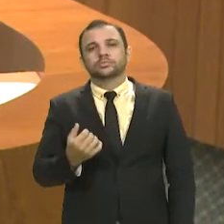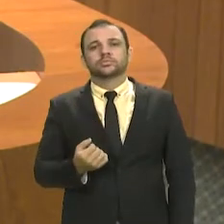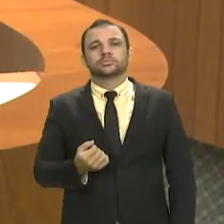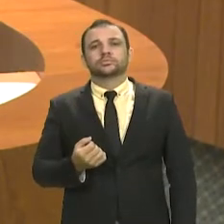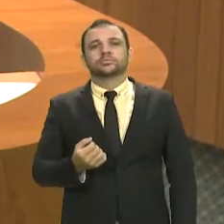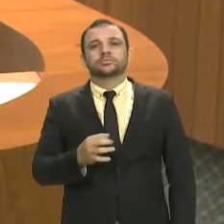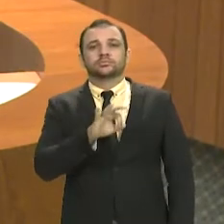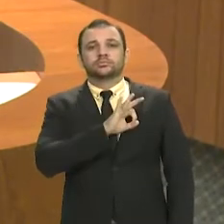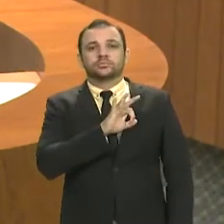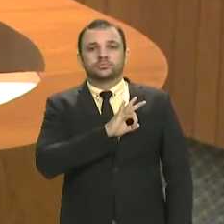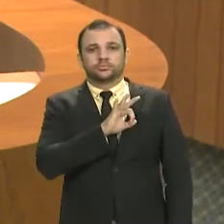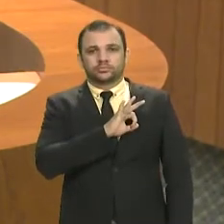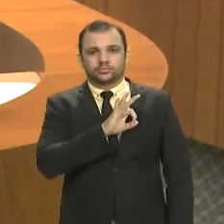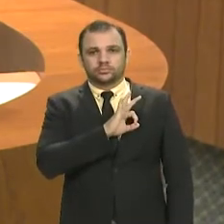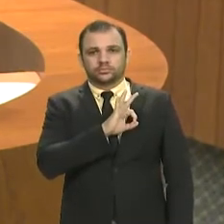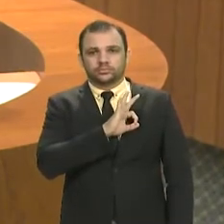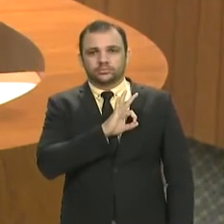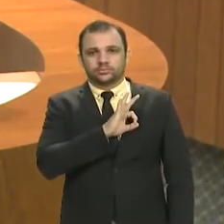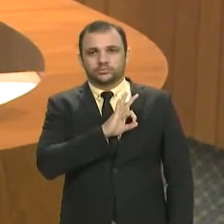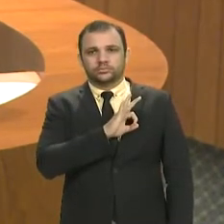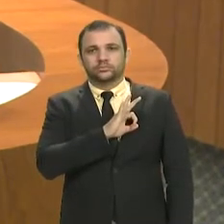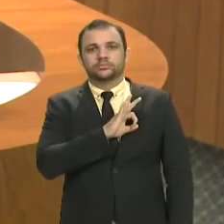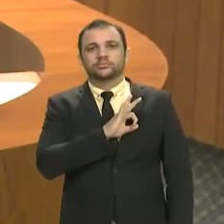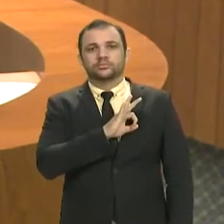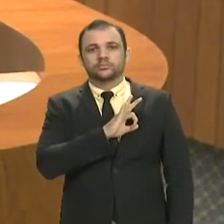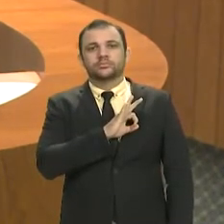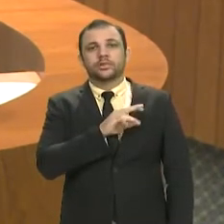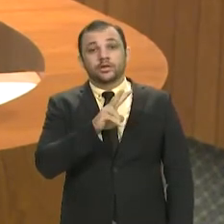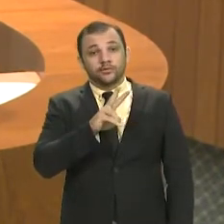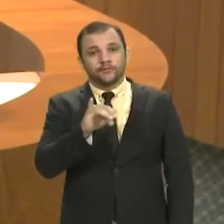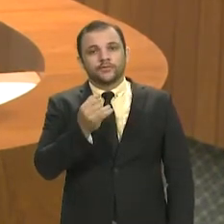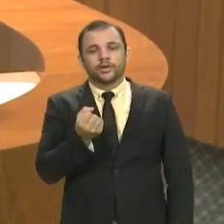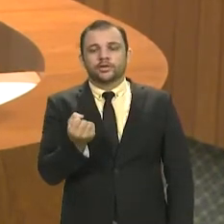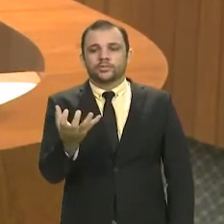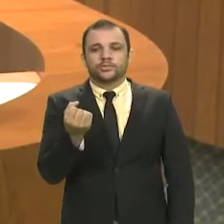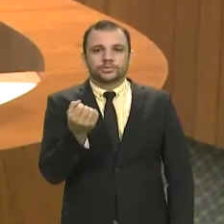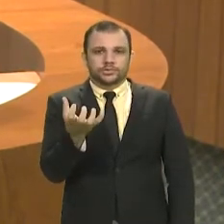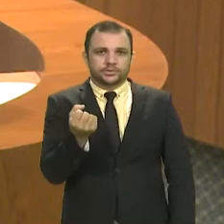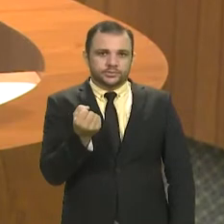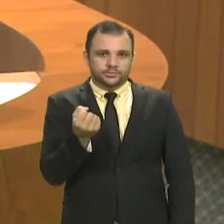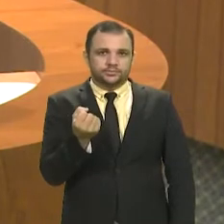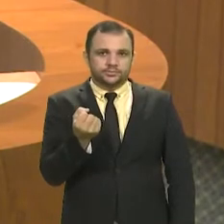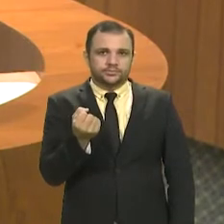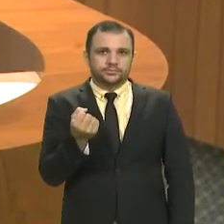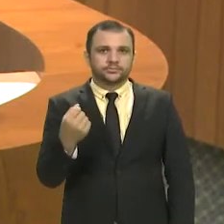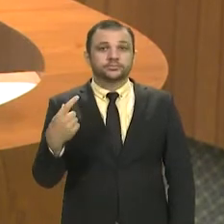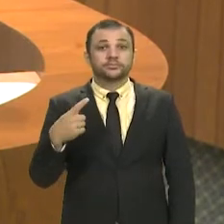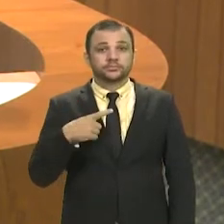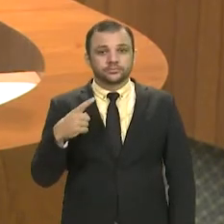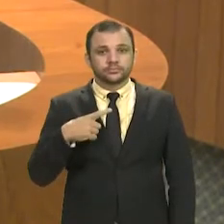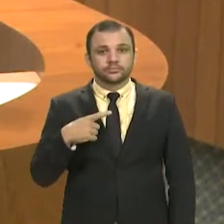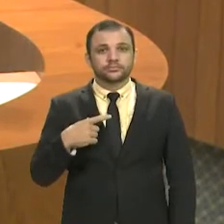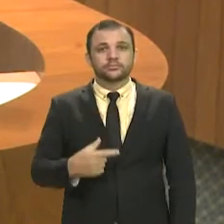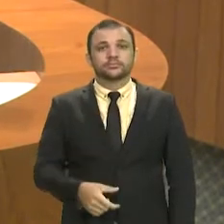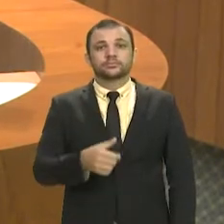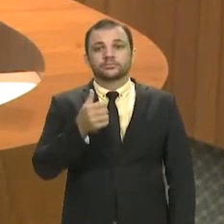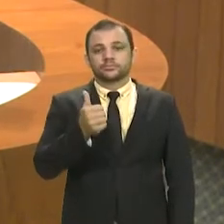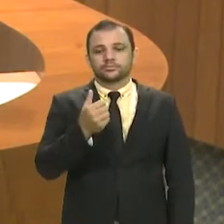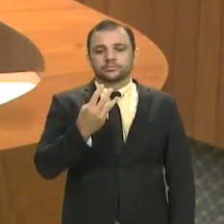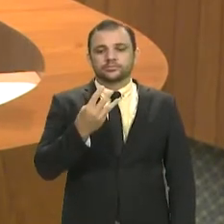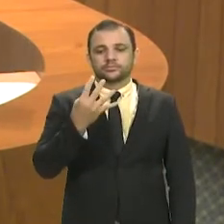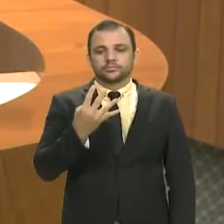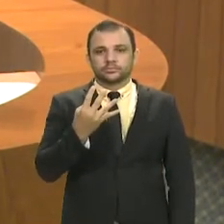de policiais militares que estão indo para a reserva. E aí nós temos a quantidade de